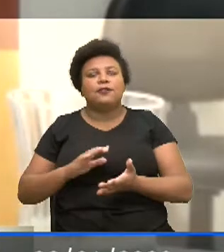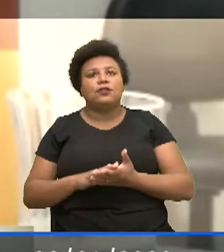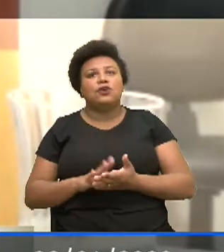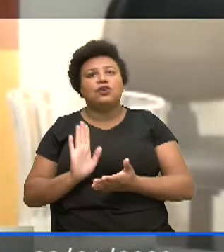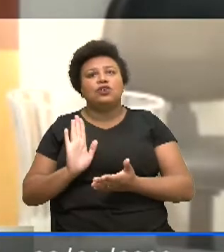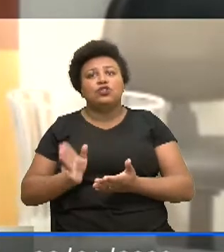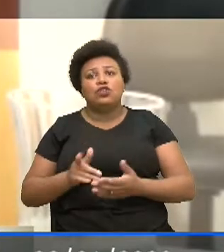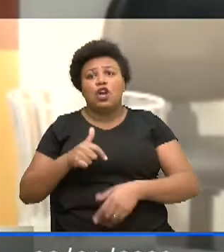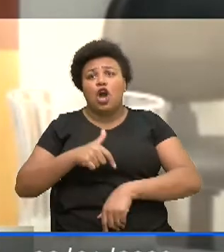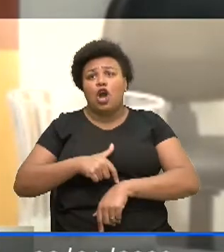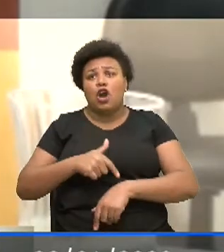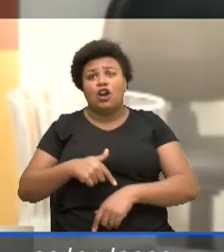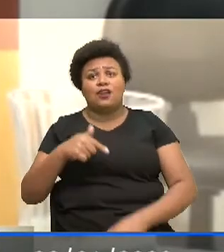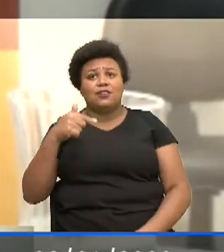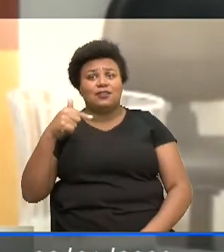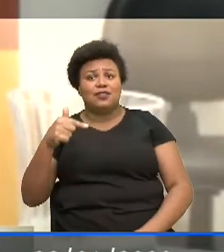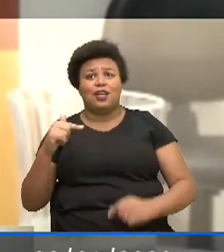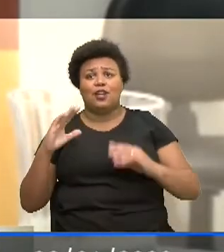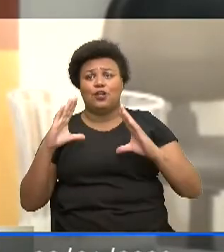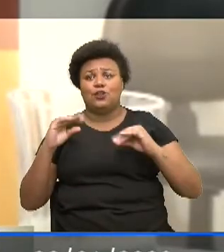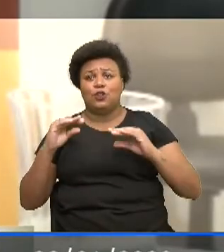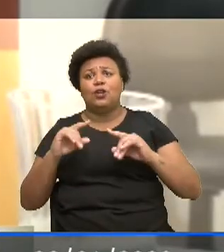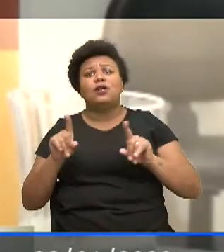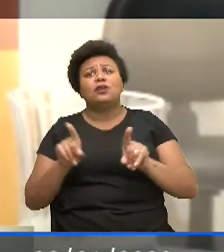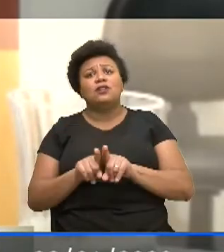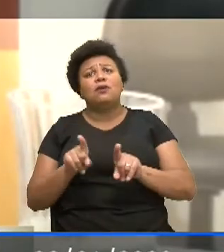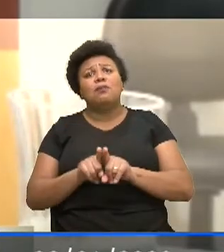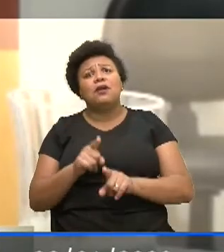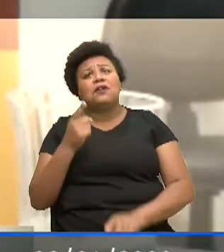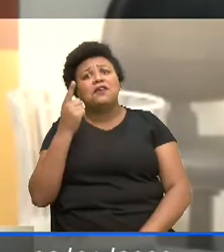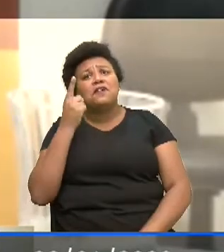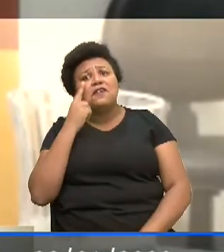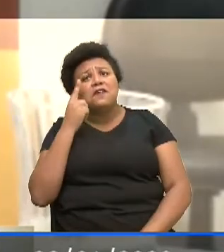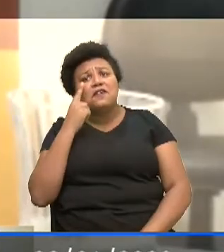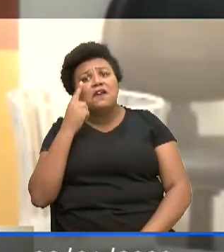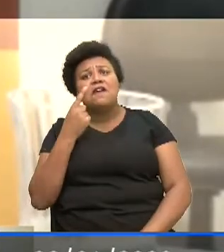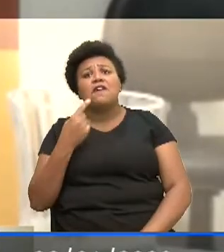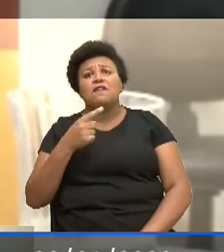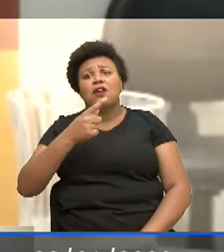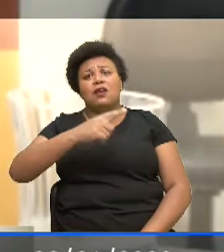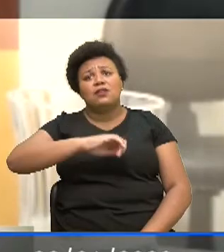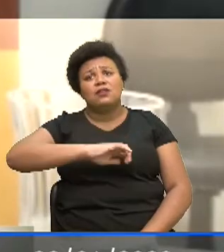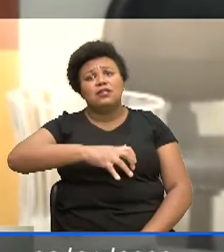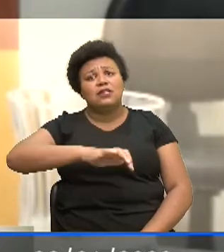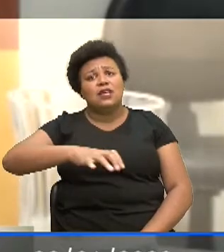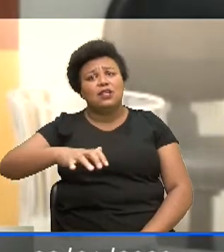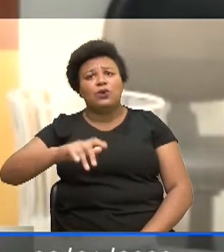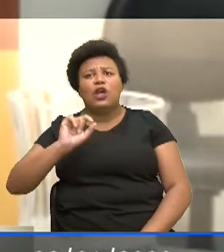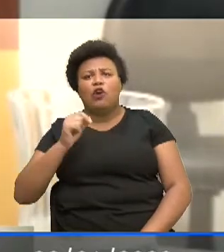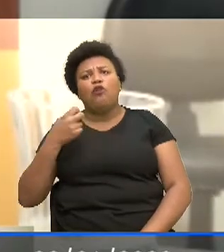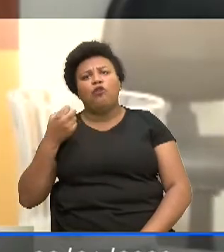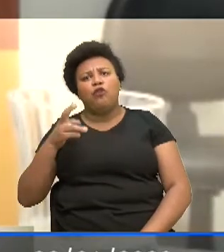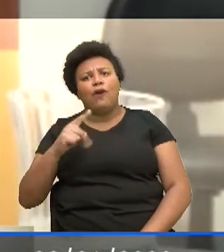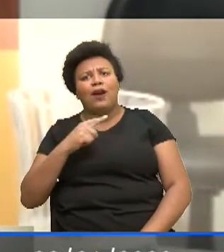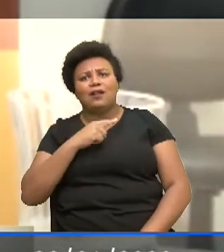é 19, mas queria também ouvir um pouco agora o setor, me atrasa um